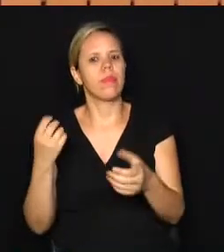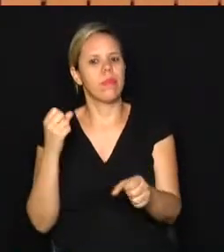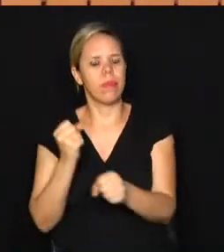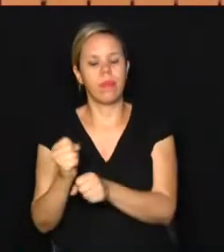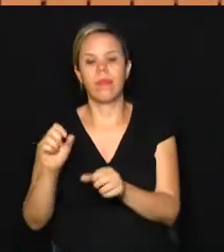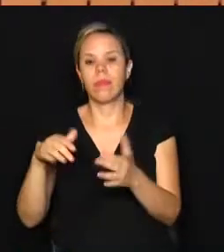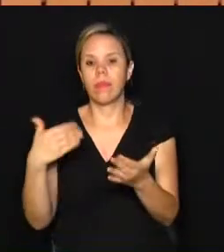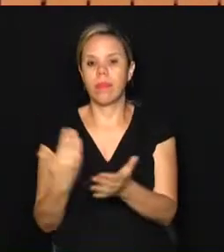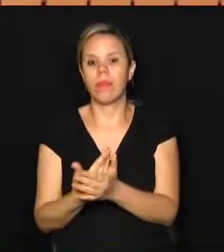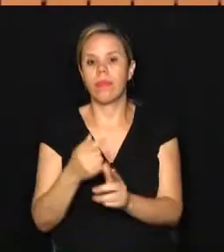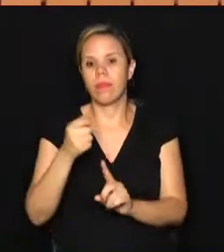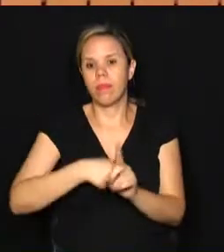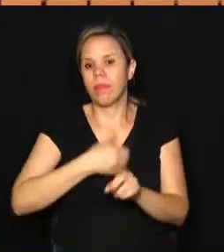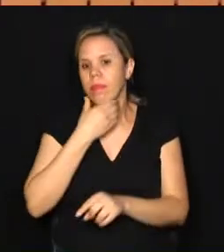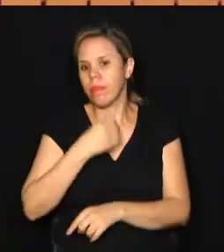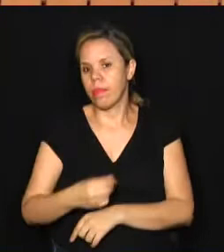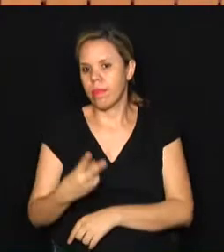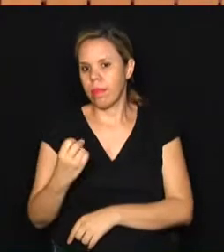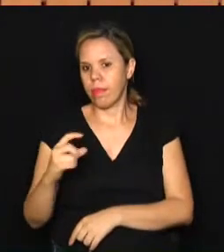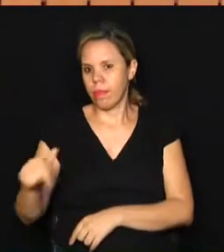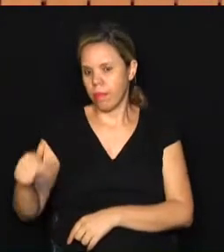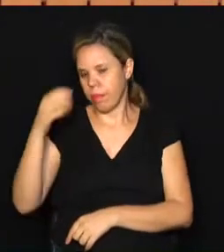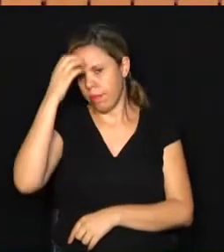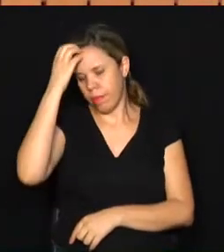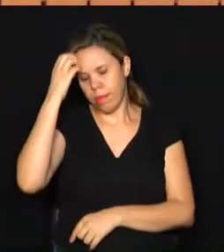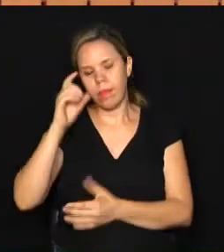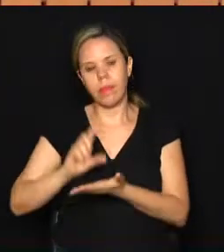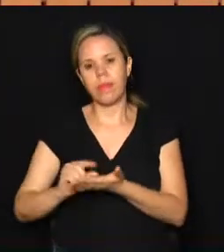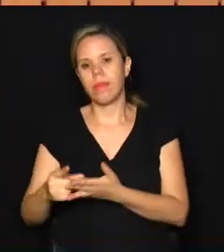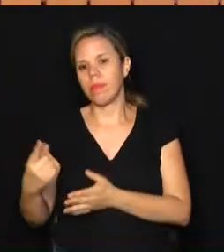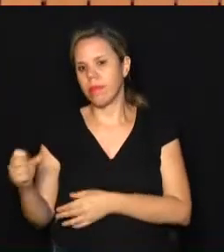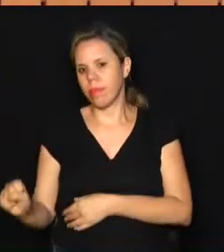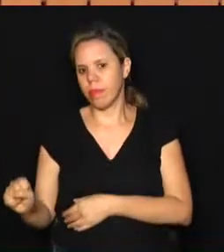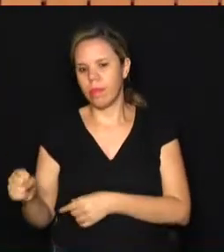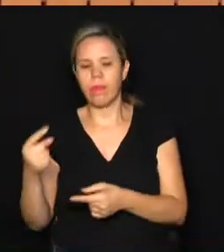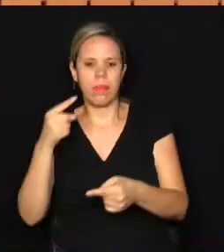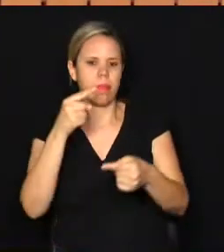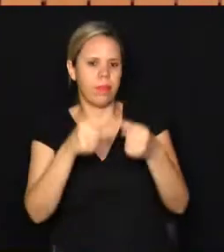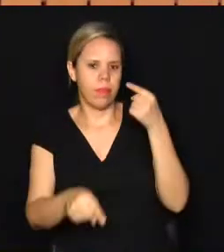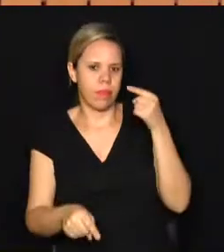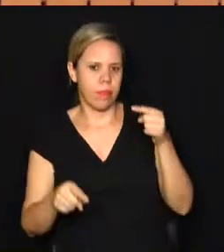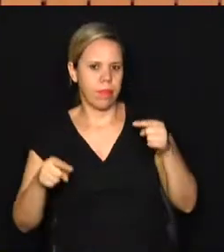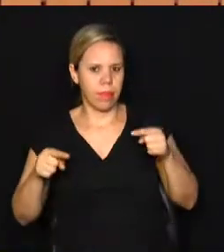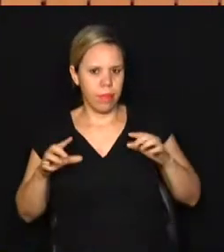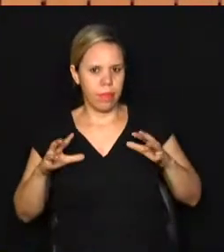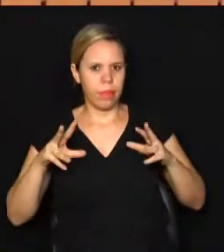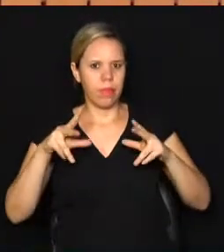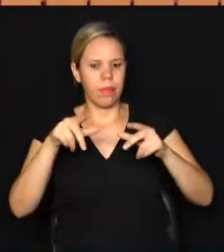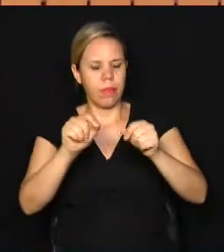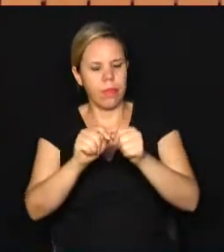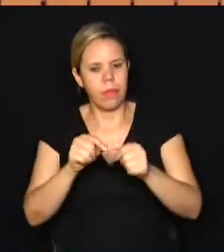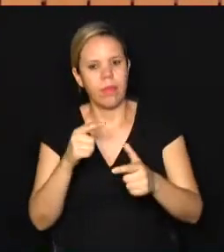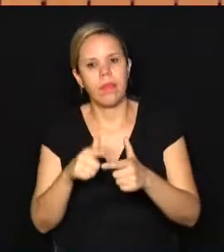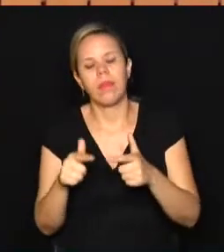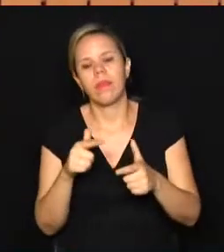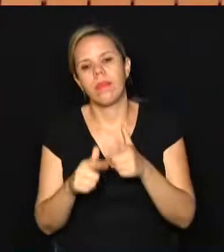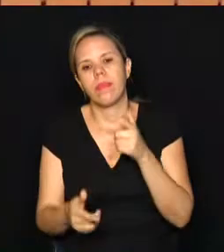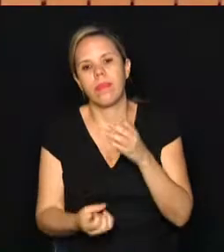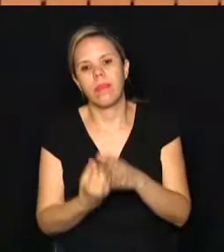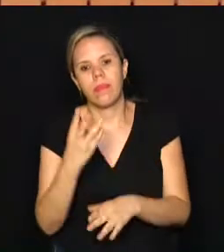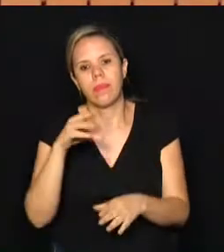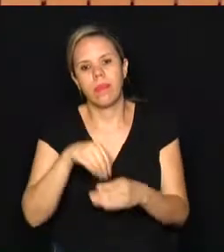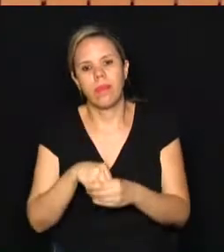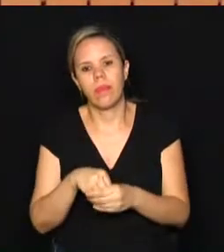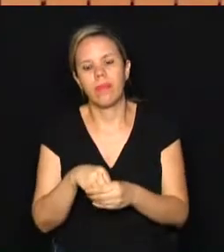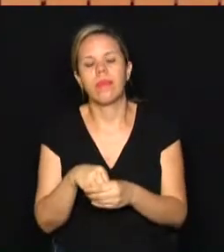o dezembro de 2017, o artigo 18 proibia toda a supressão de fragmento de mata